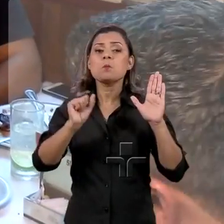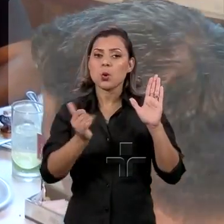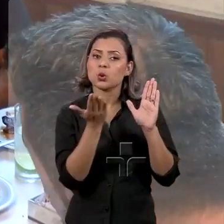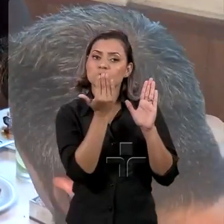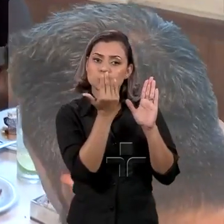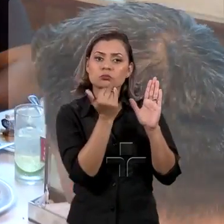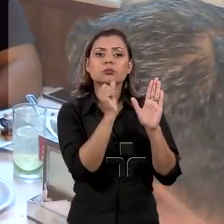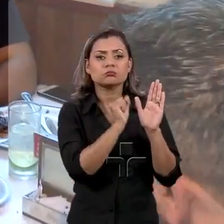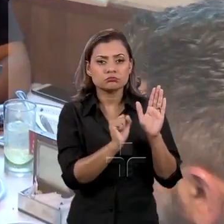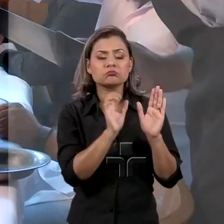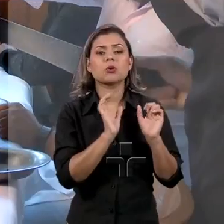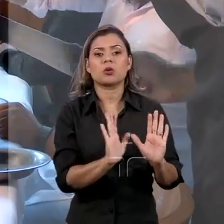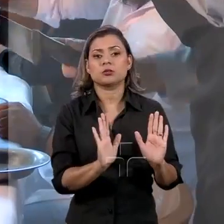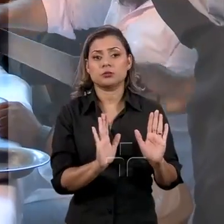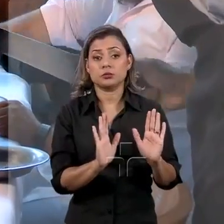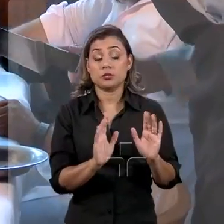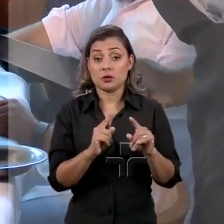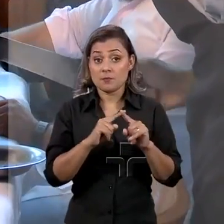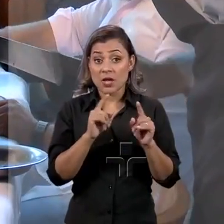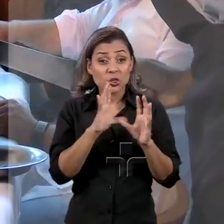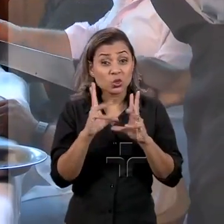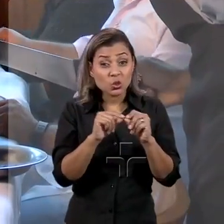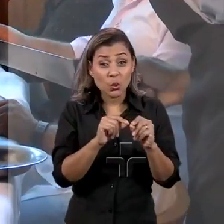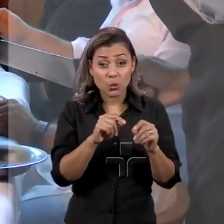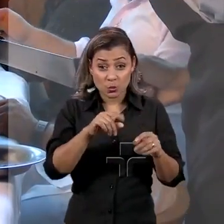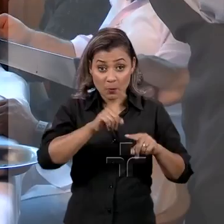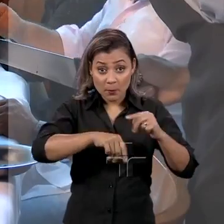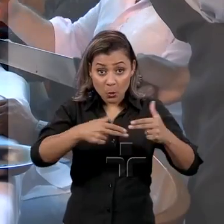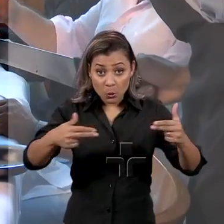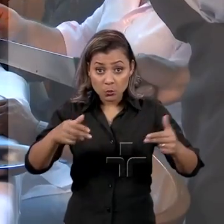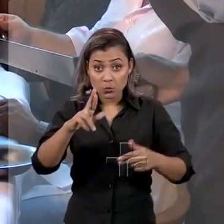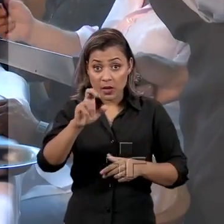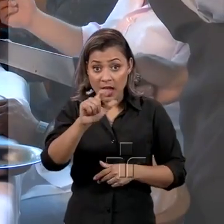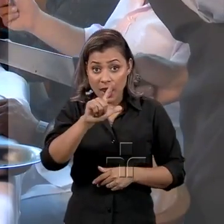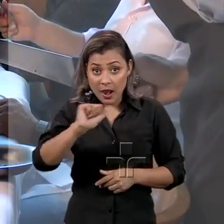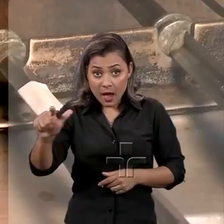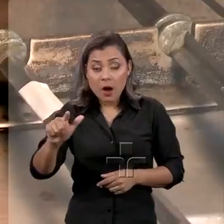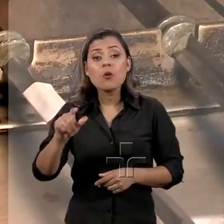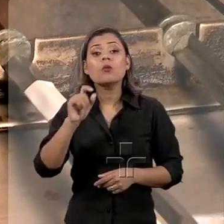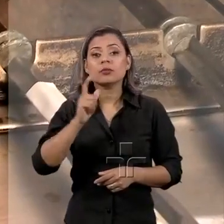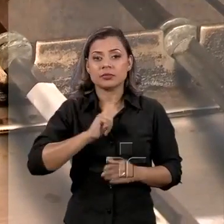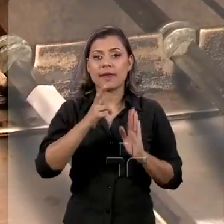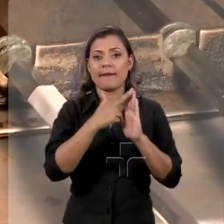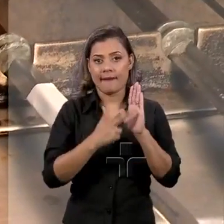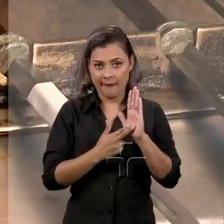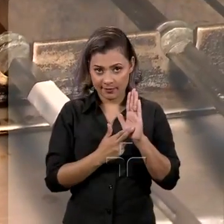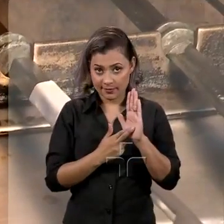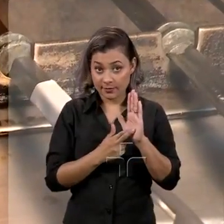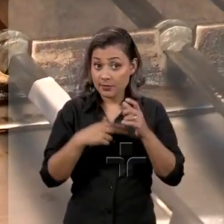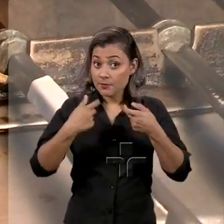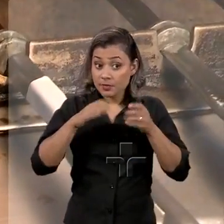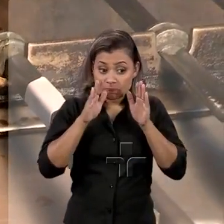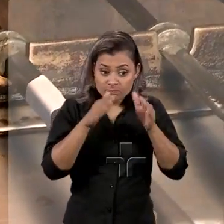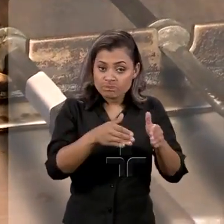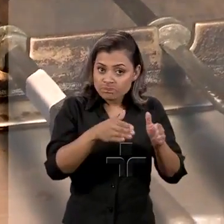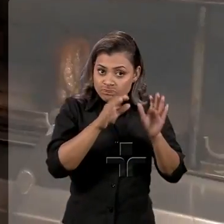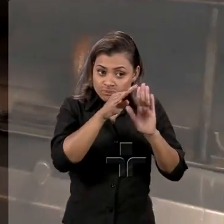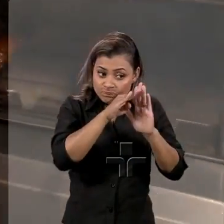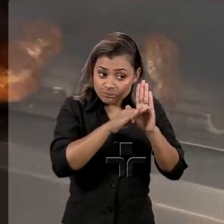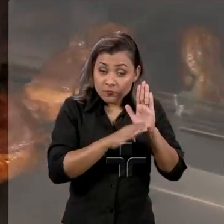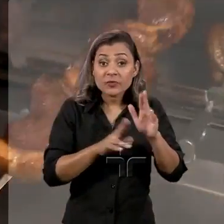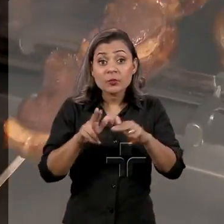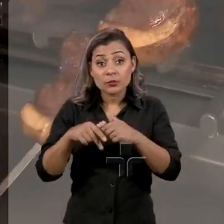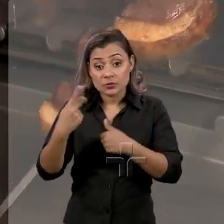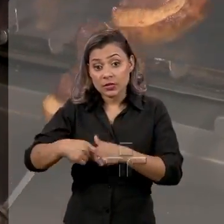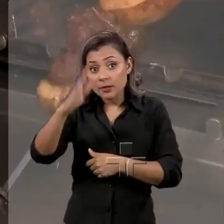usado pelos muçulmanos. Todo produto halal segue uma série de exigências. De olho nesse mercado exigente, os frigoríficos